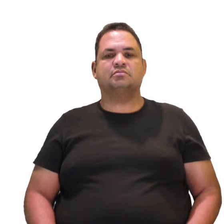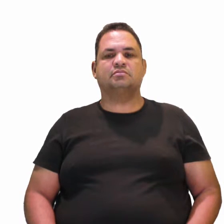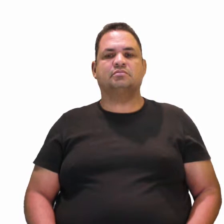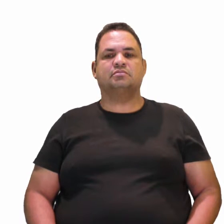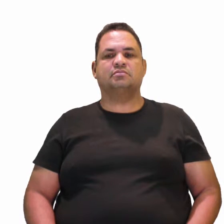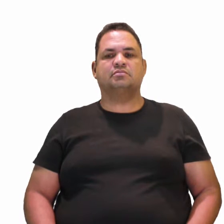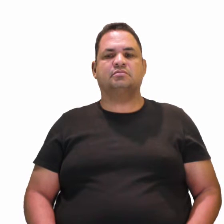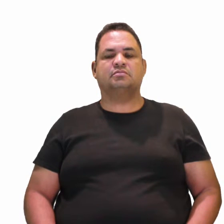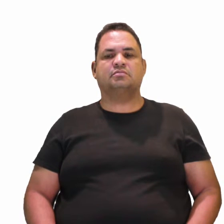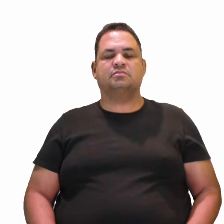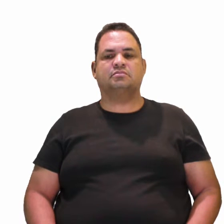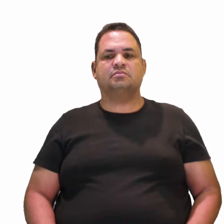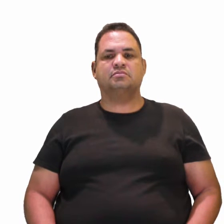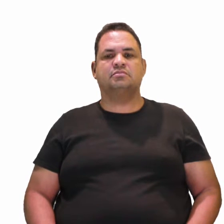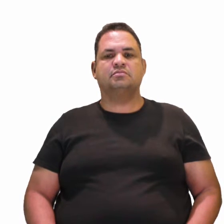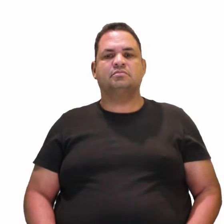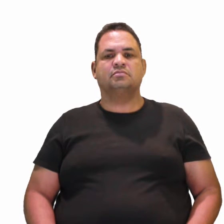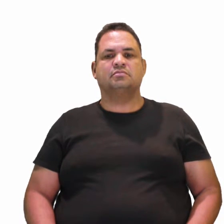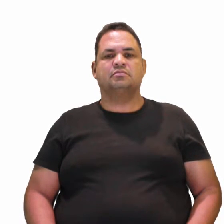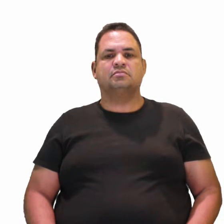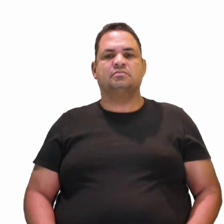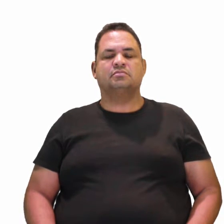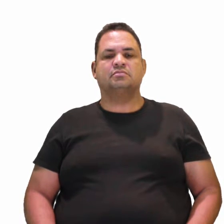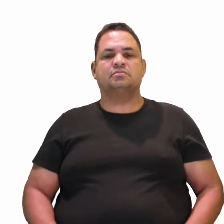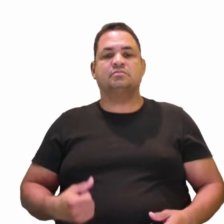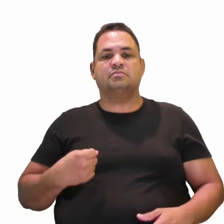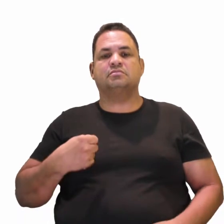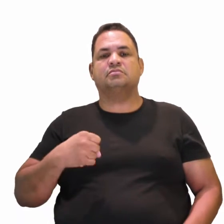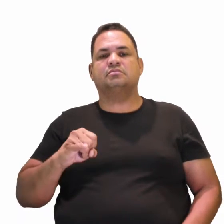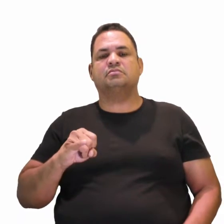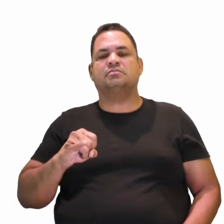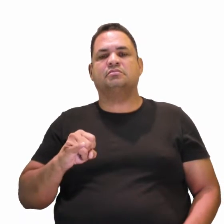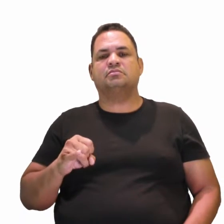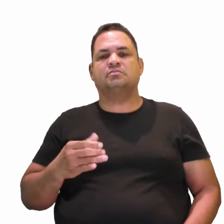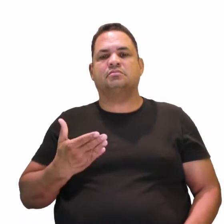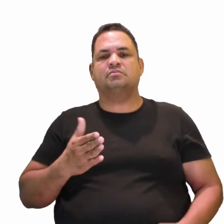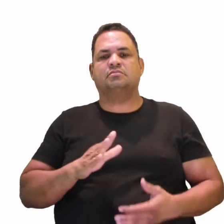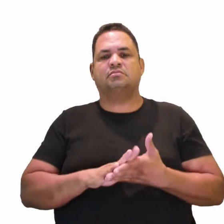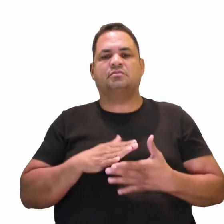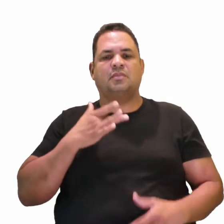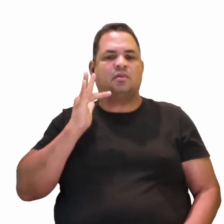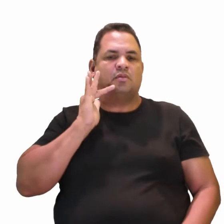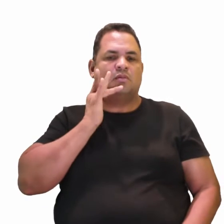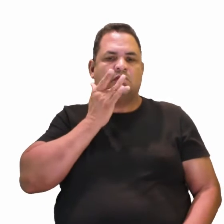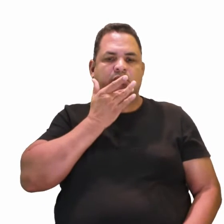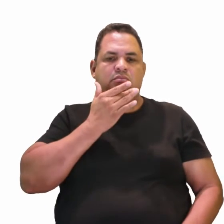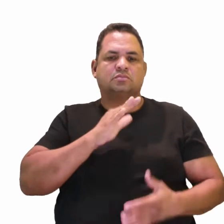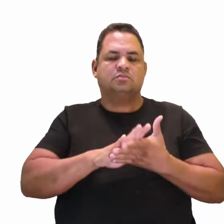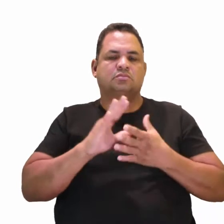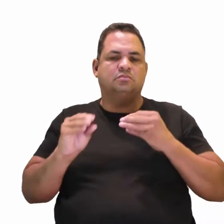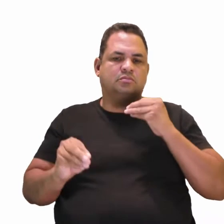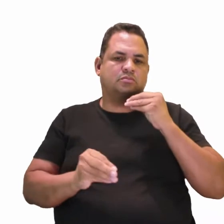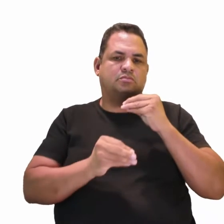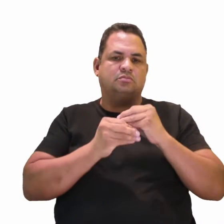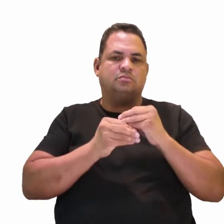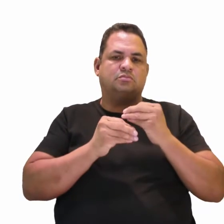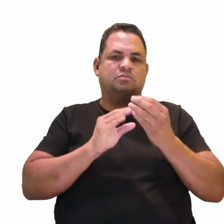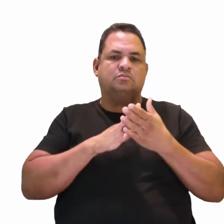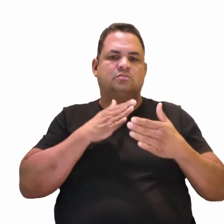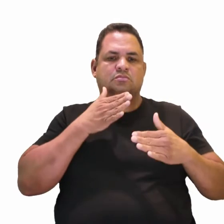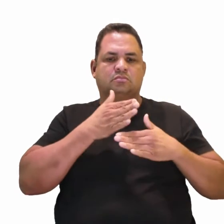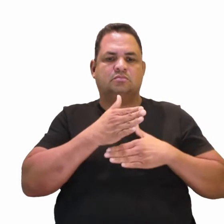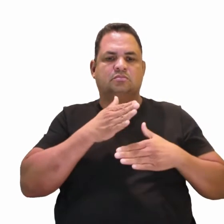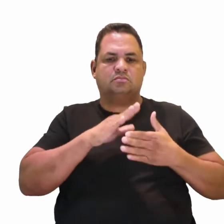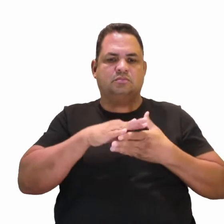or orange for flavor. Aí, se você quiser um flavor, um sabor, você vai adicionar o quê? Uma fatia